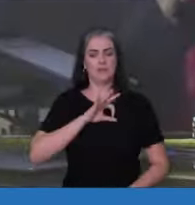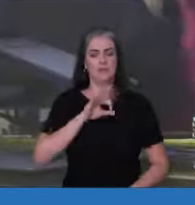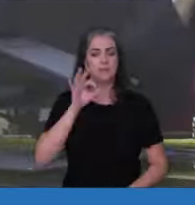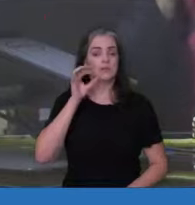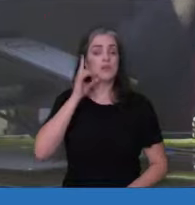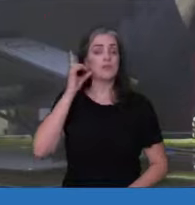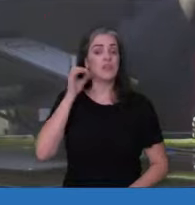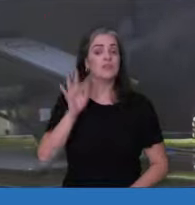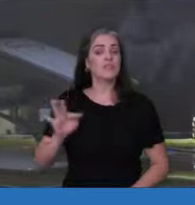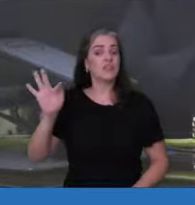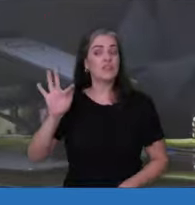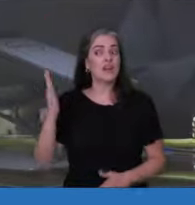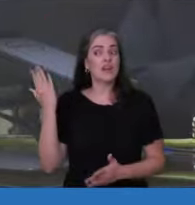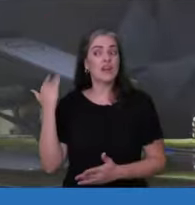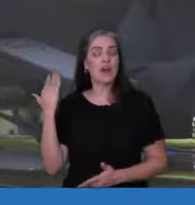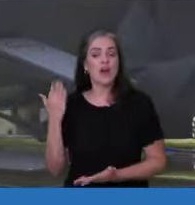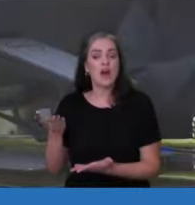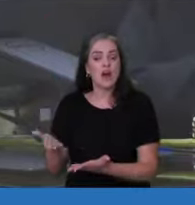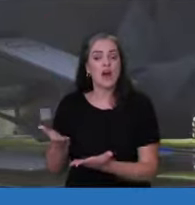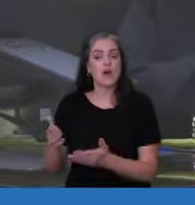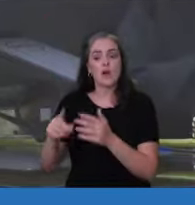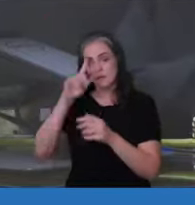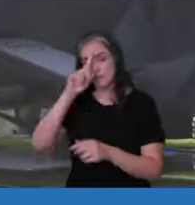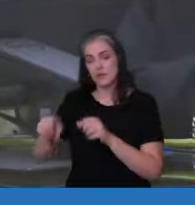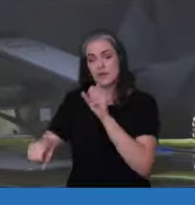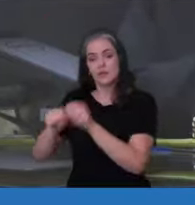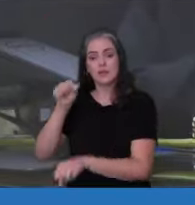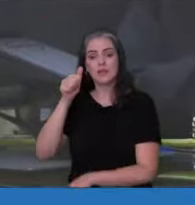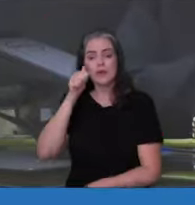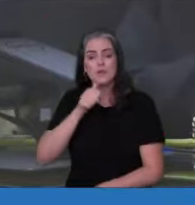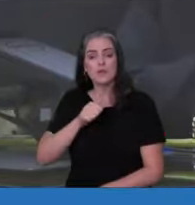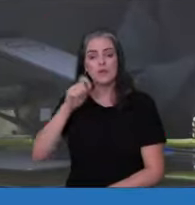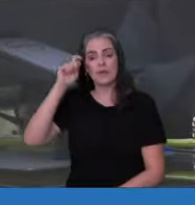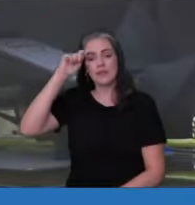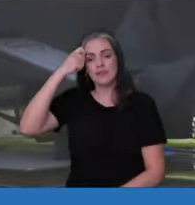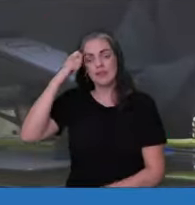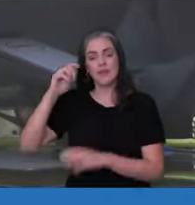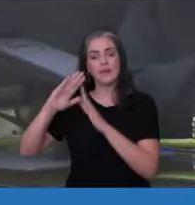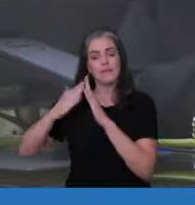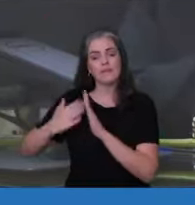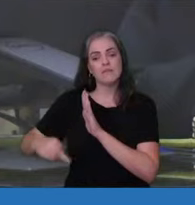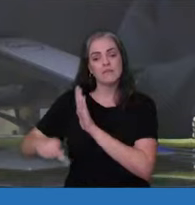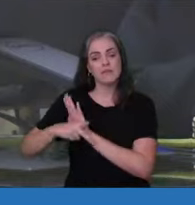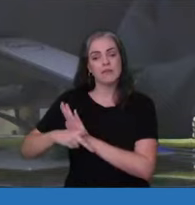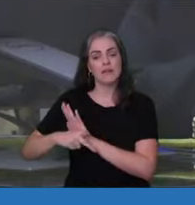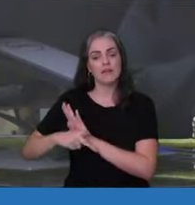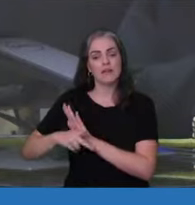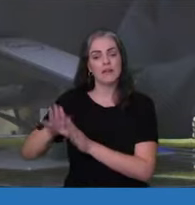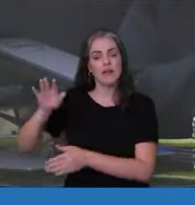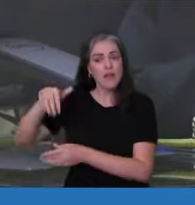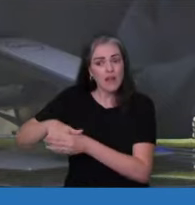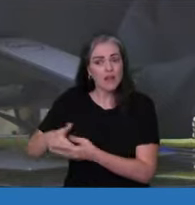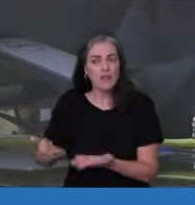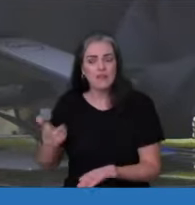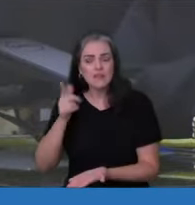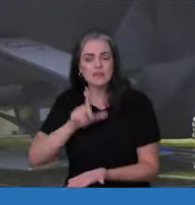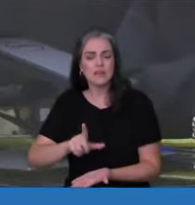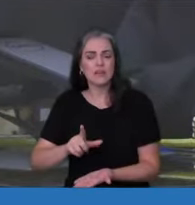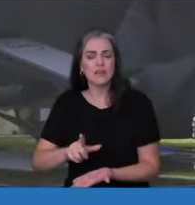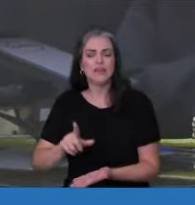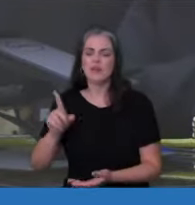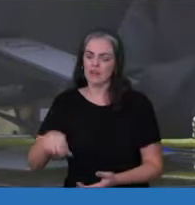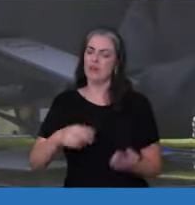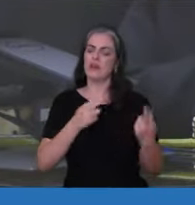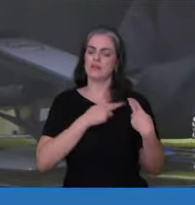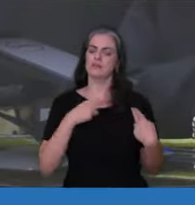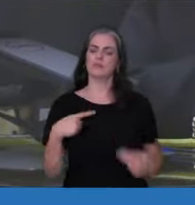costas a execução de uma mulher negra da favela eleita. É responsabilidade desse